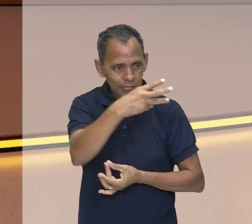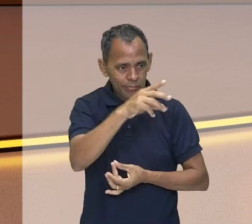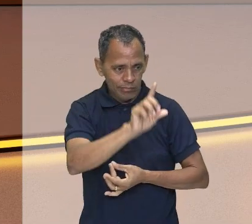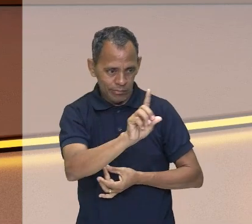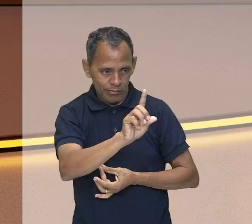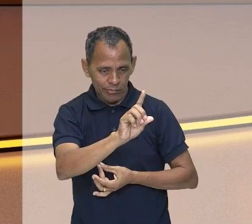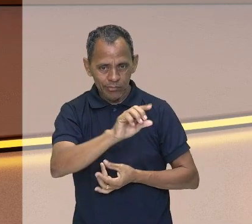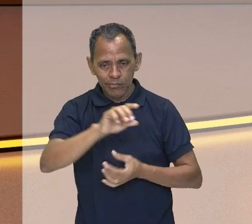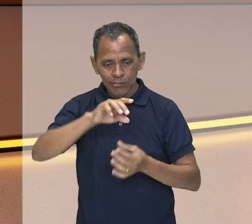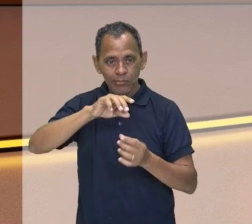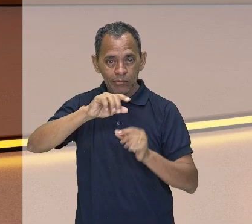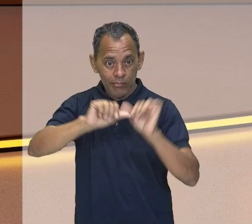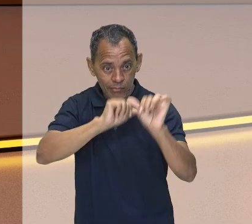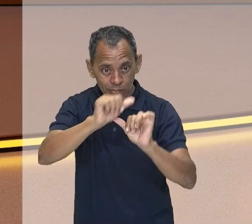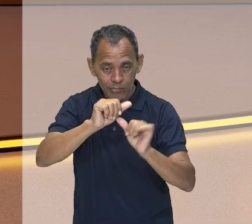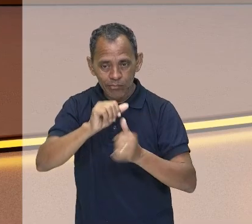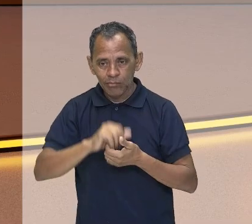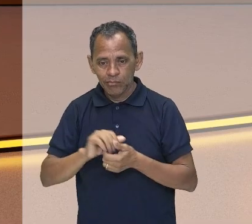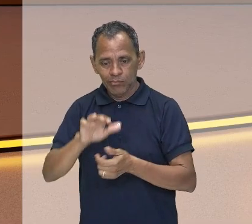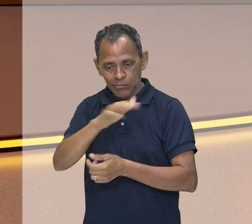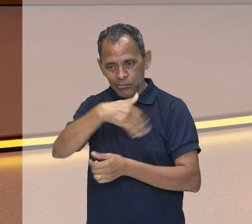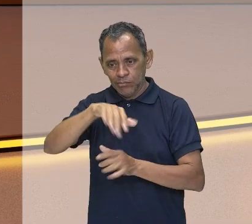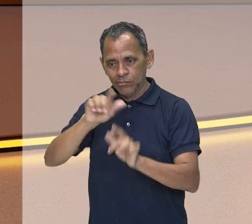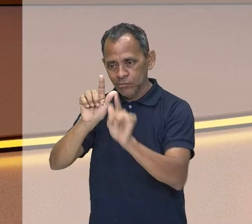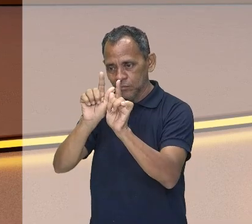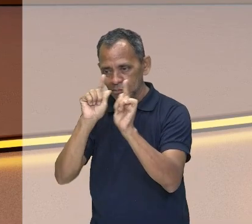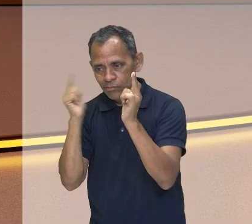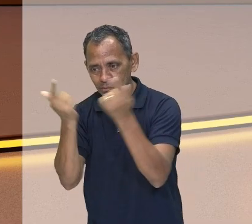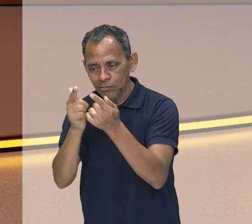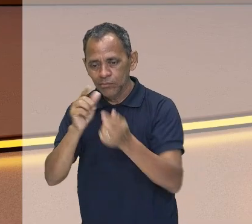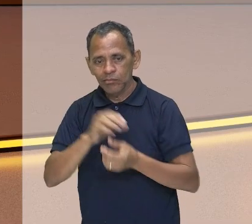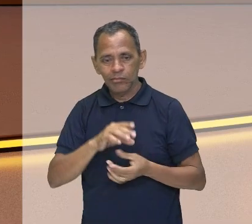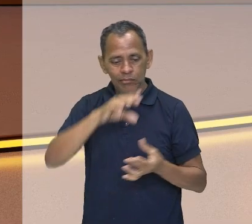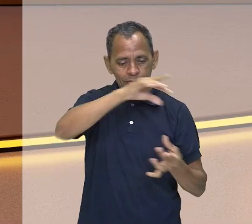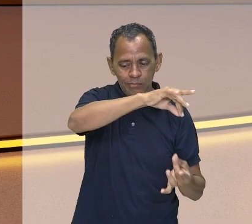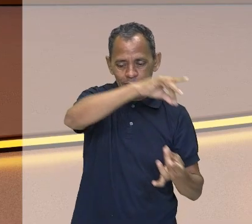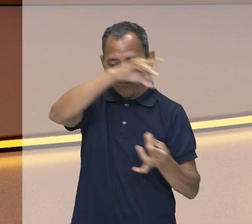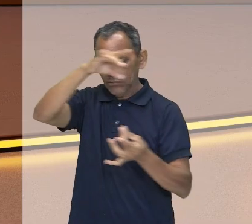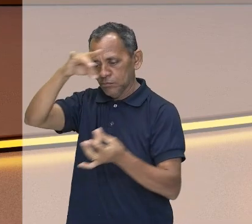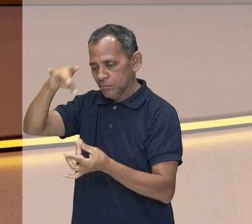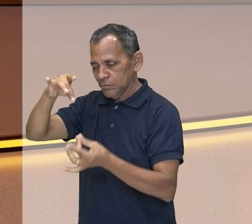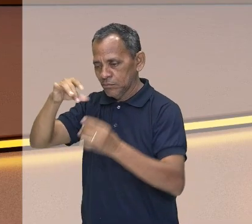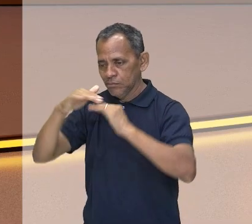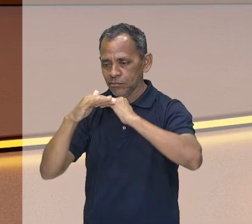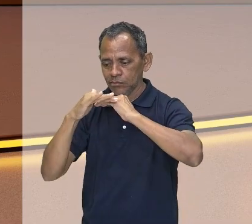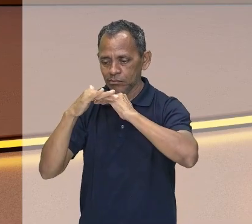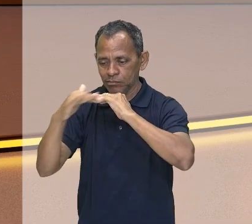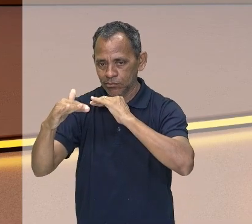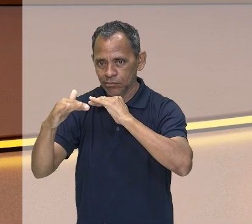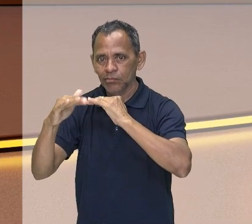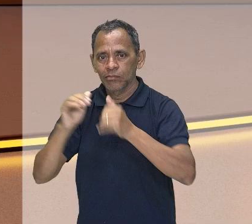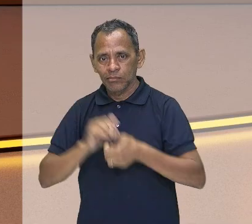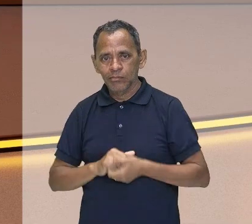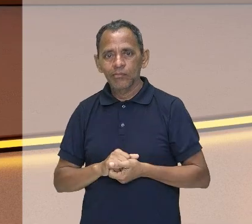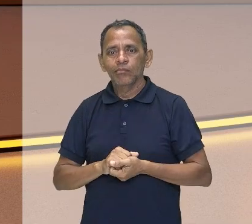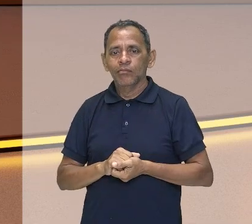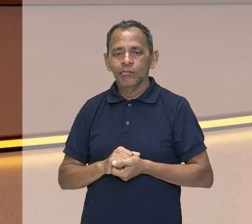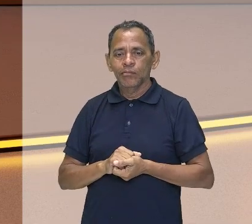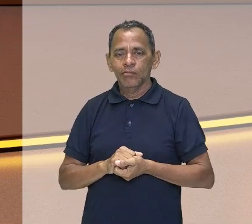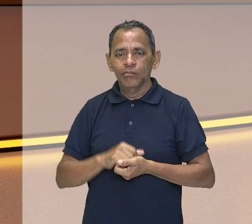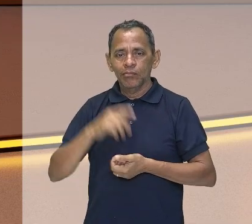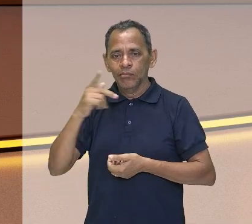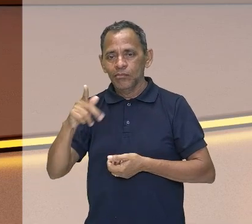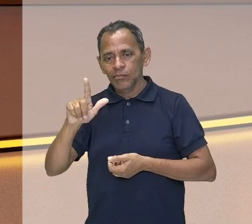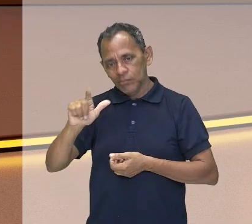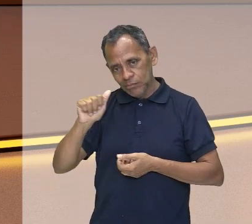e de um formato geóidico e coloque em uma superfície plana, para se transformar em mapa, né?